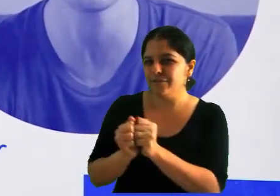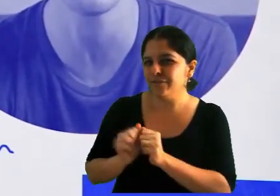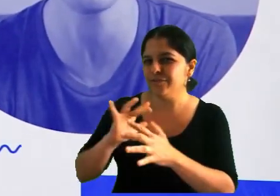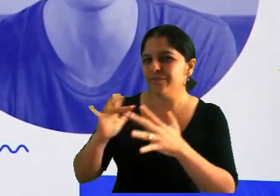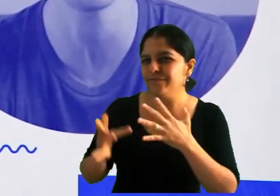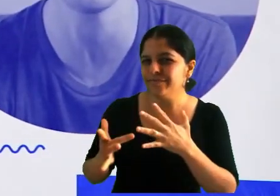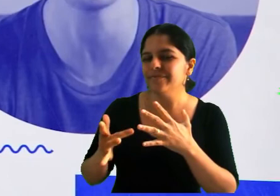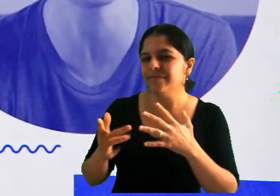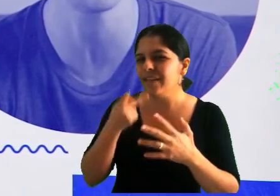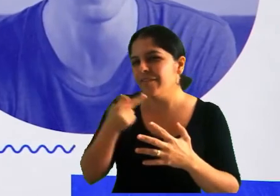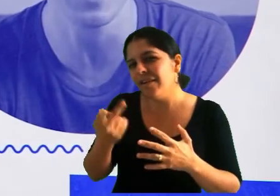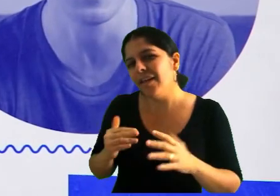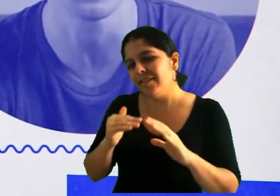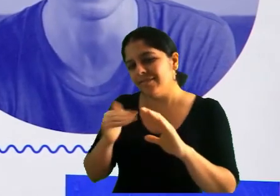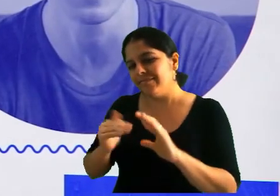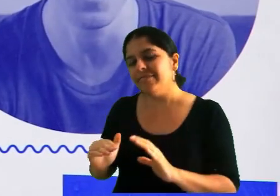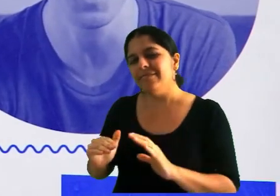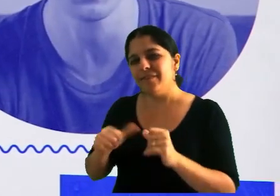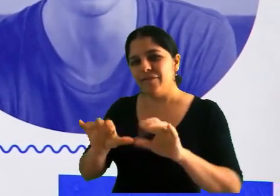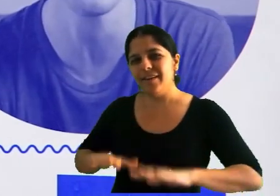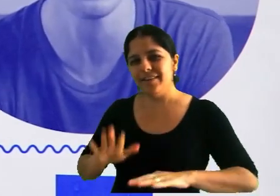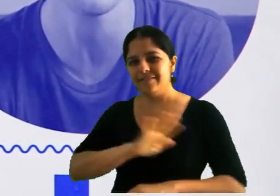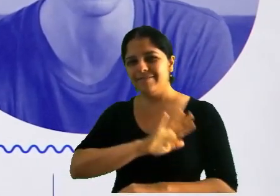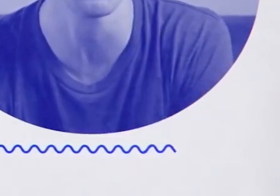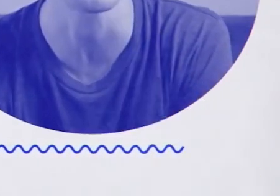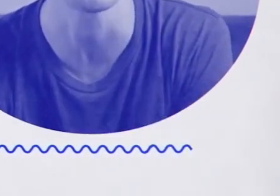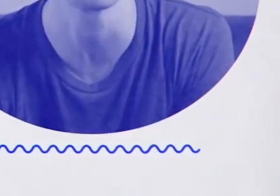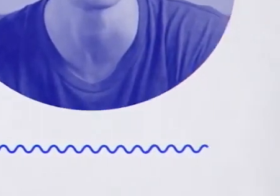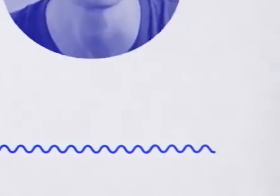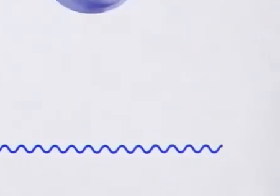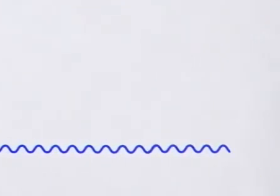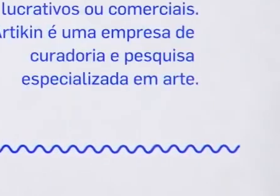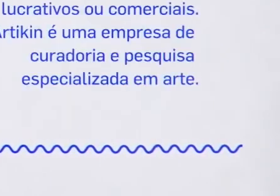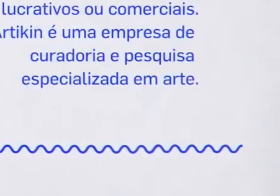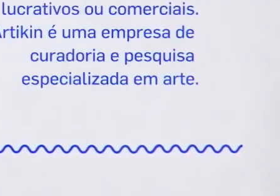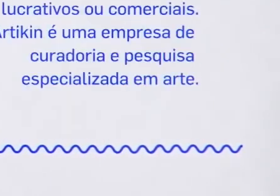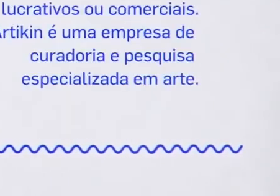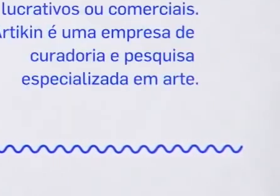segue nas redes e deixe seu comentário. Eu fico por aqui, até a próxima!